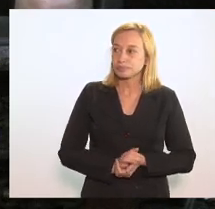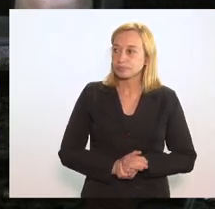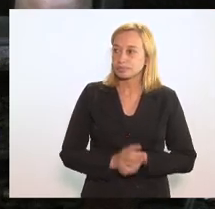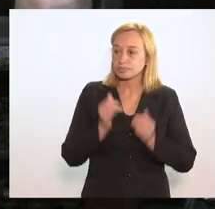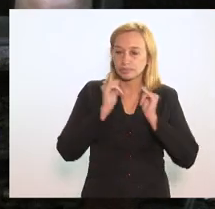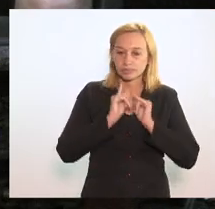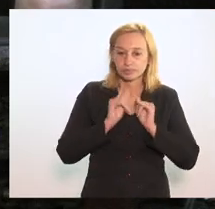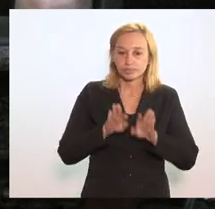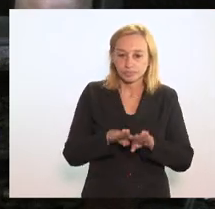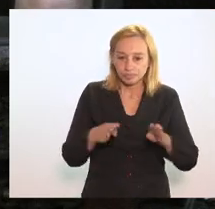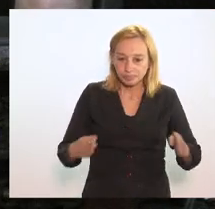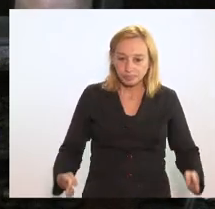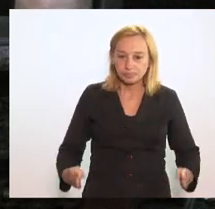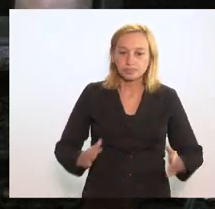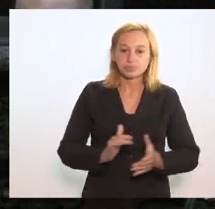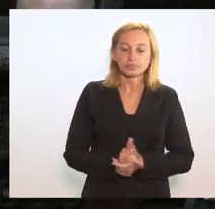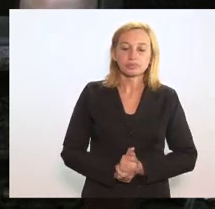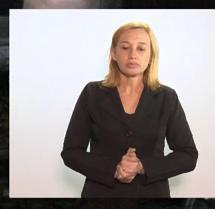Há sobre a mesa.